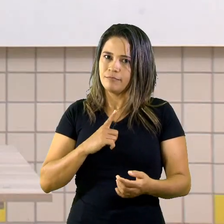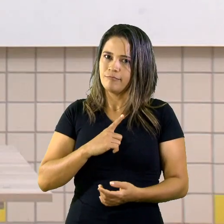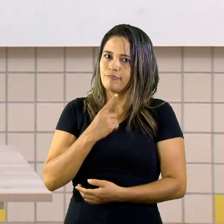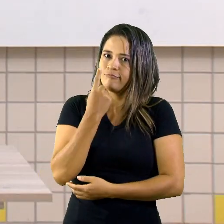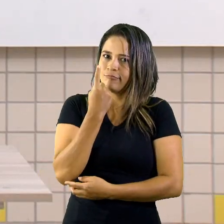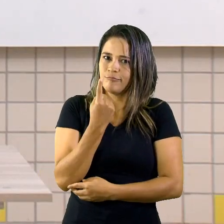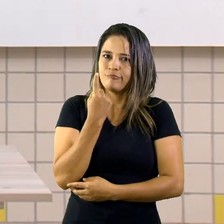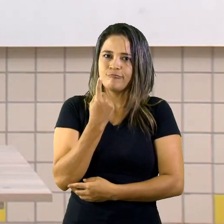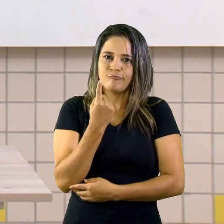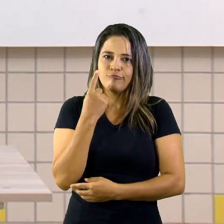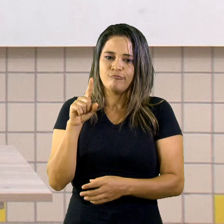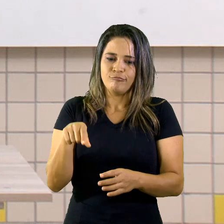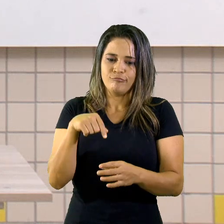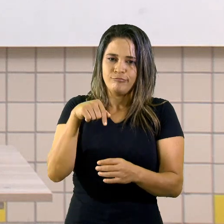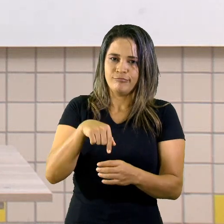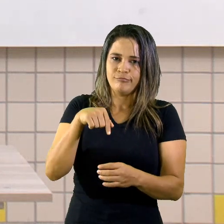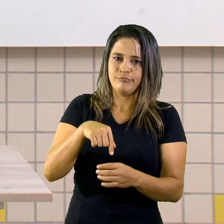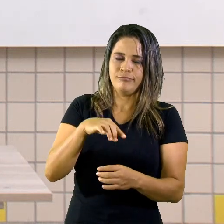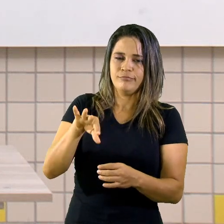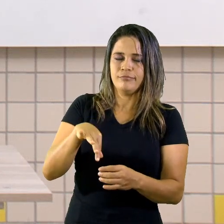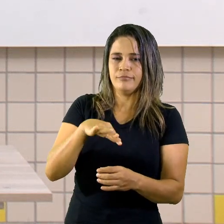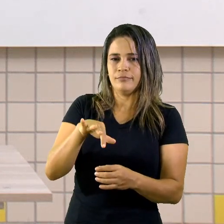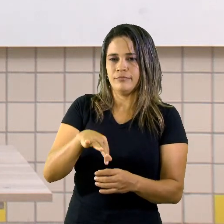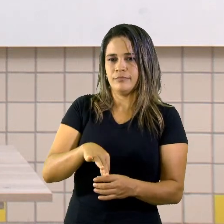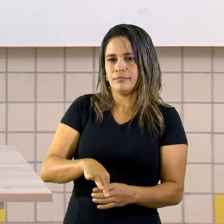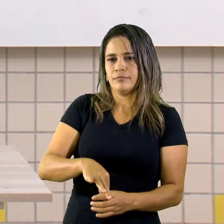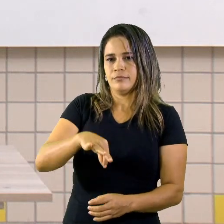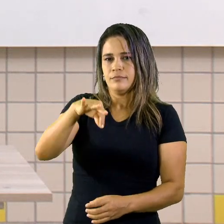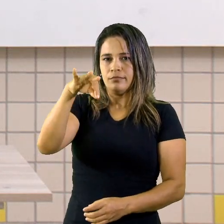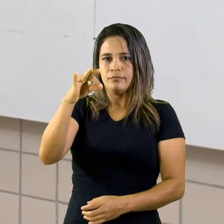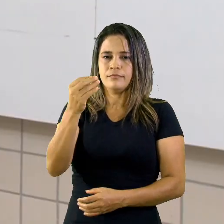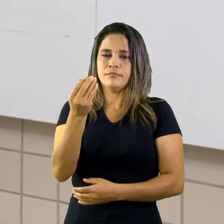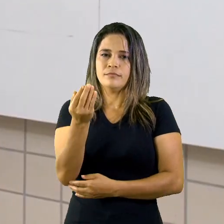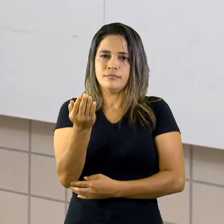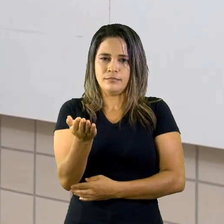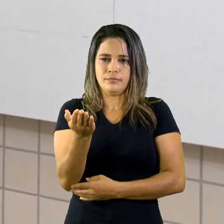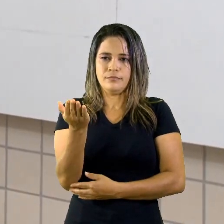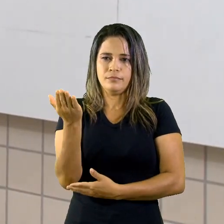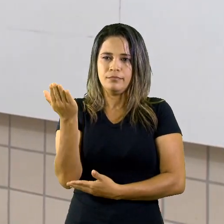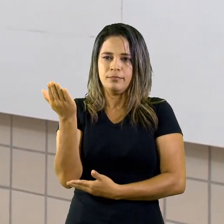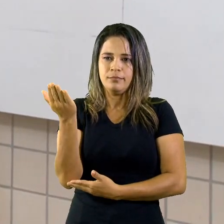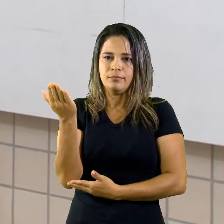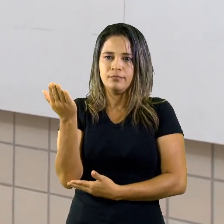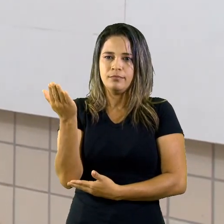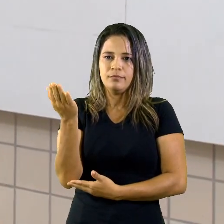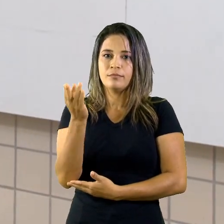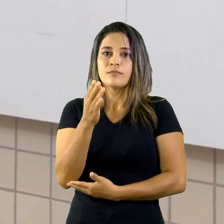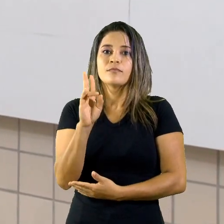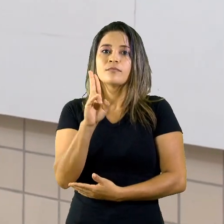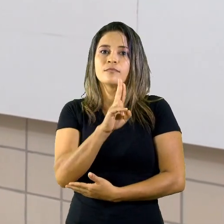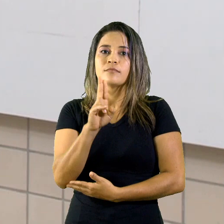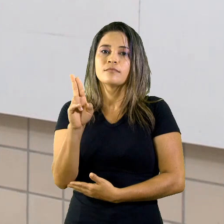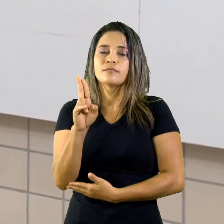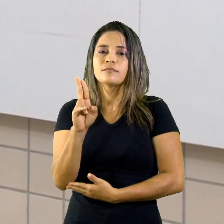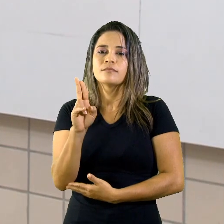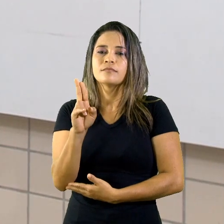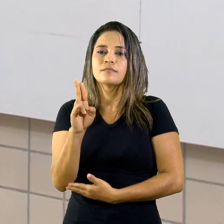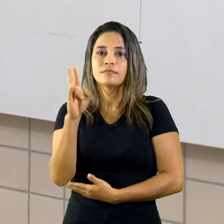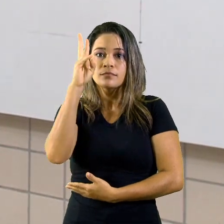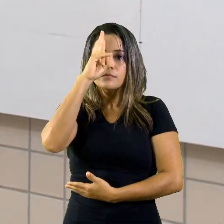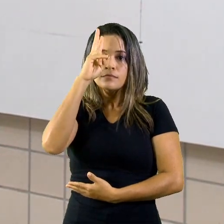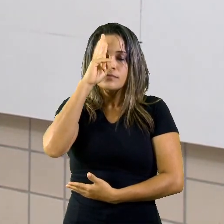aqui dentro da nossa sacola, sobrou uma figura, né? A última que a gente sorteou é olha,